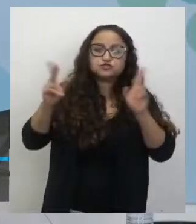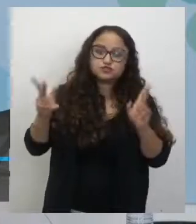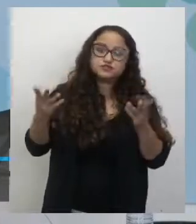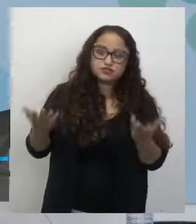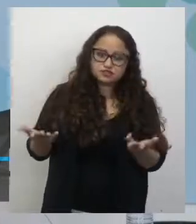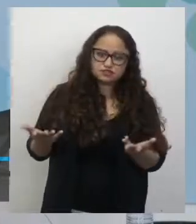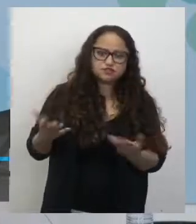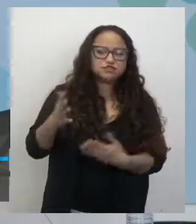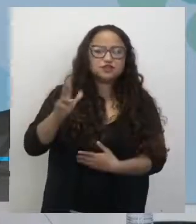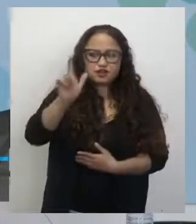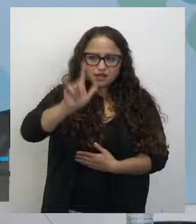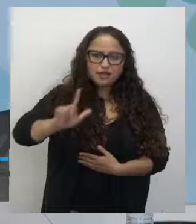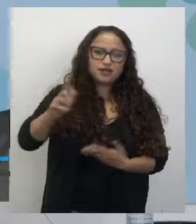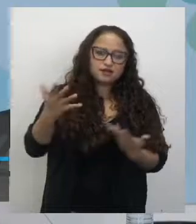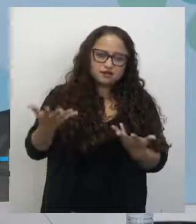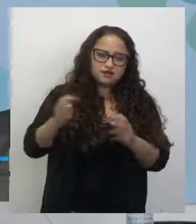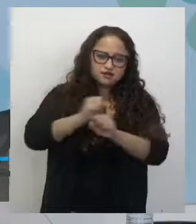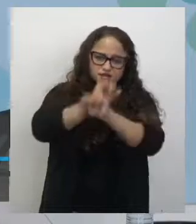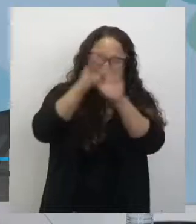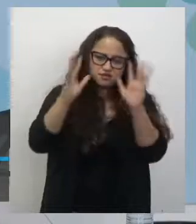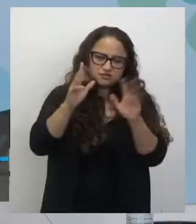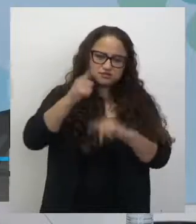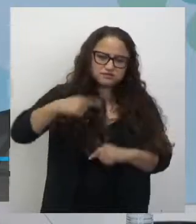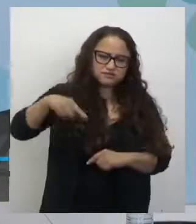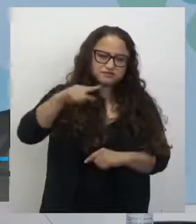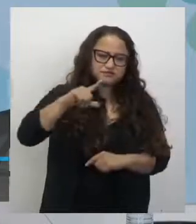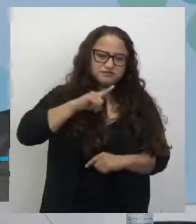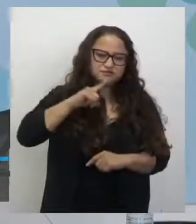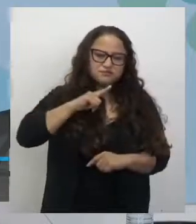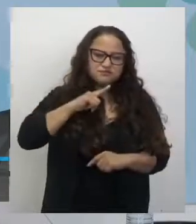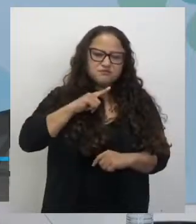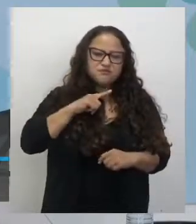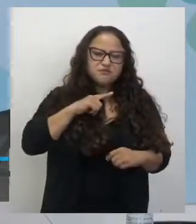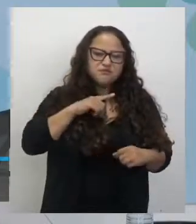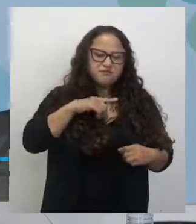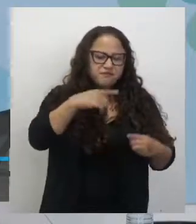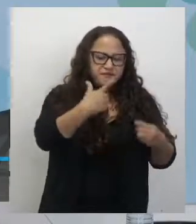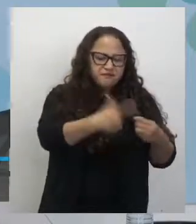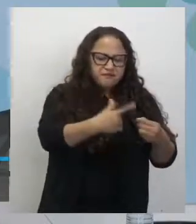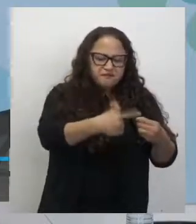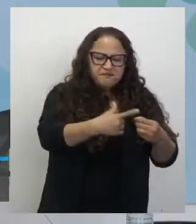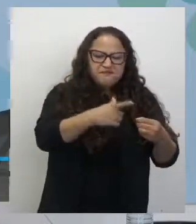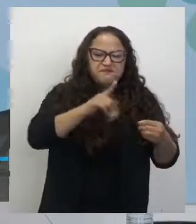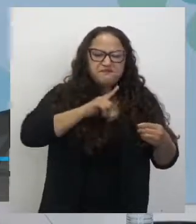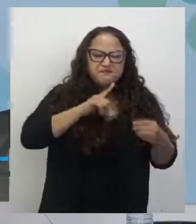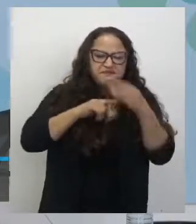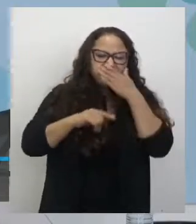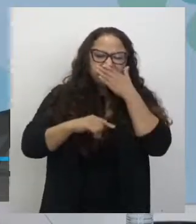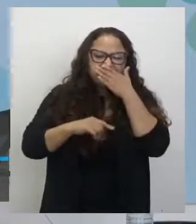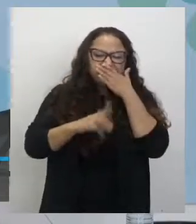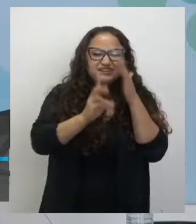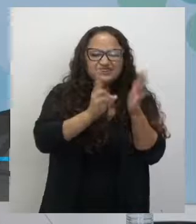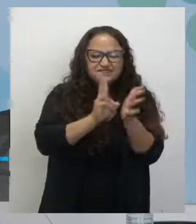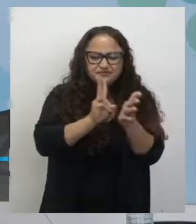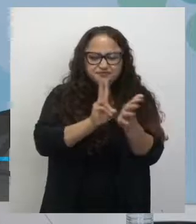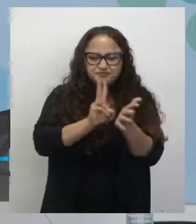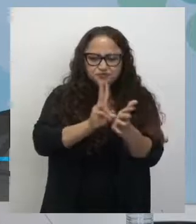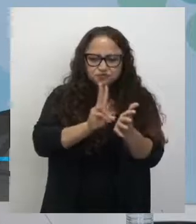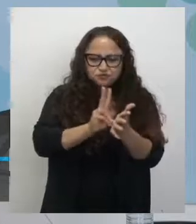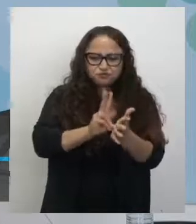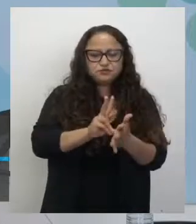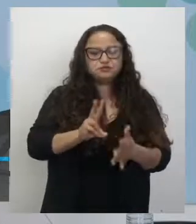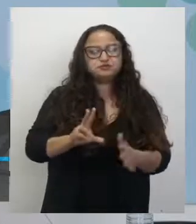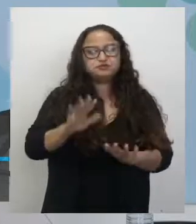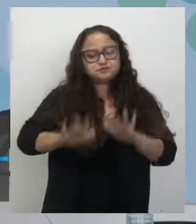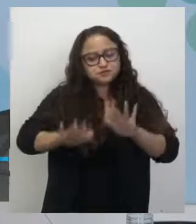Então, lógico, para uma pessoa que mora num centro urbano, o indígena, dependendo do interesse dessa pessoa,